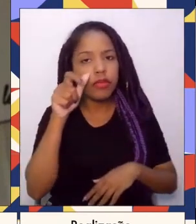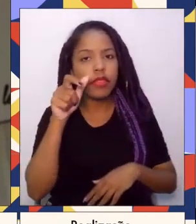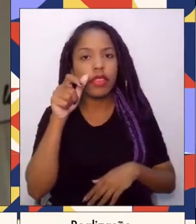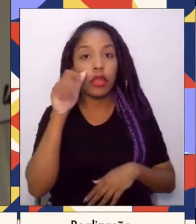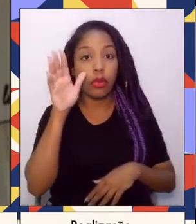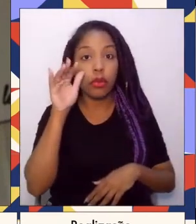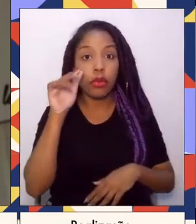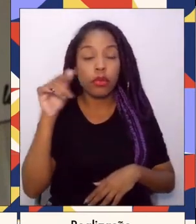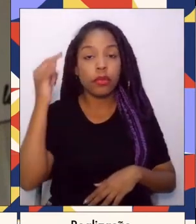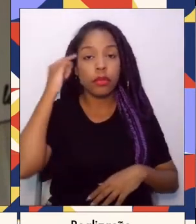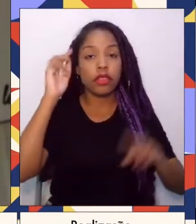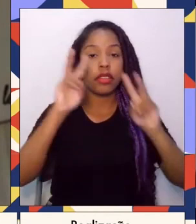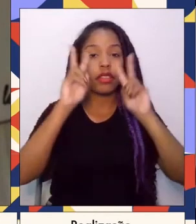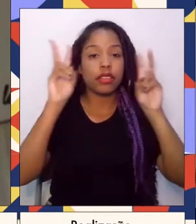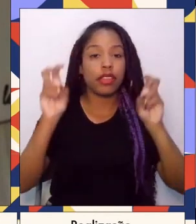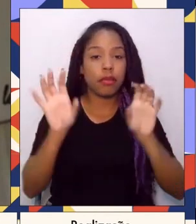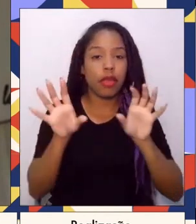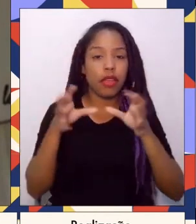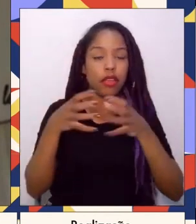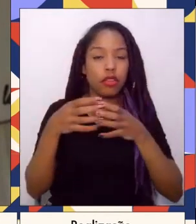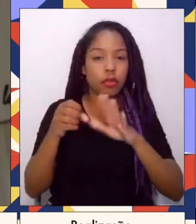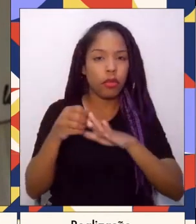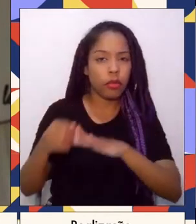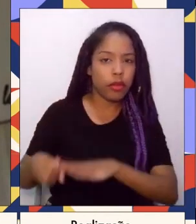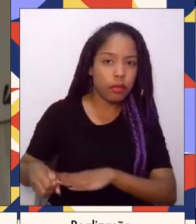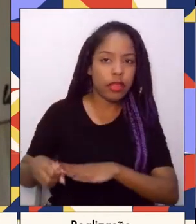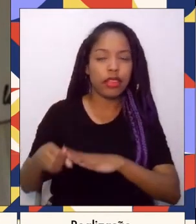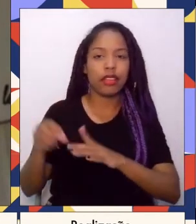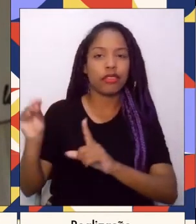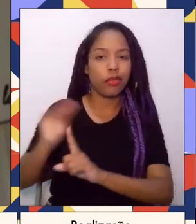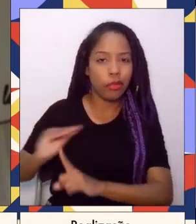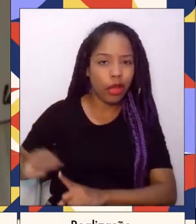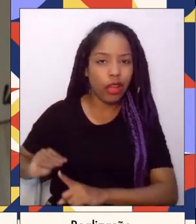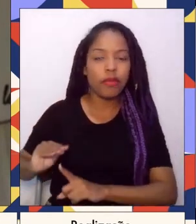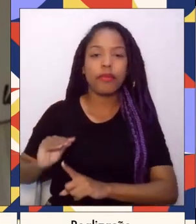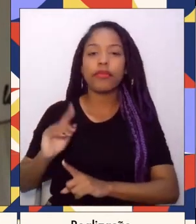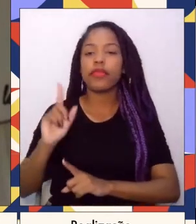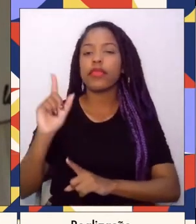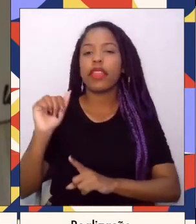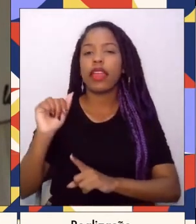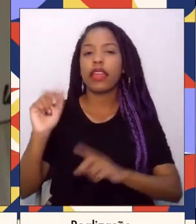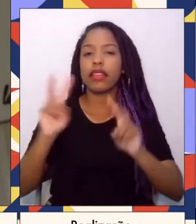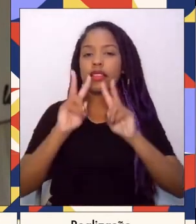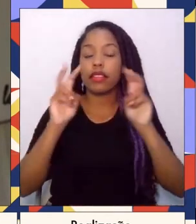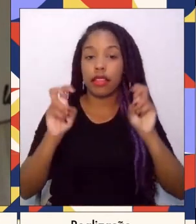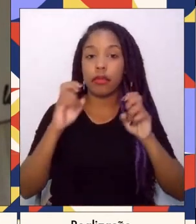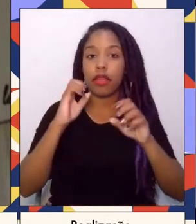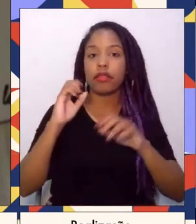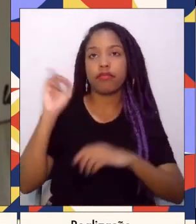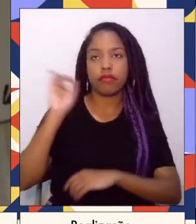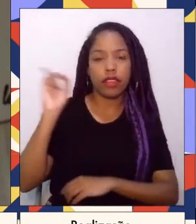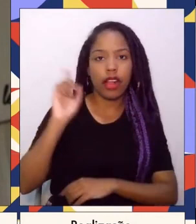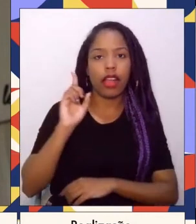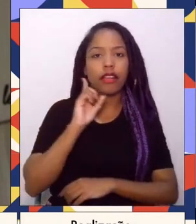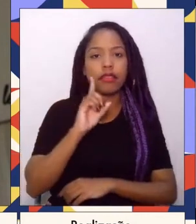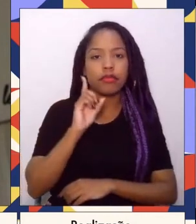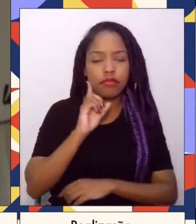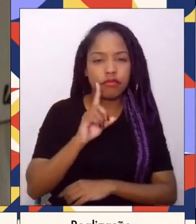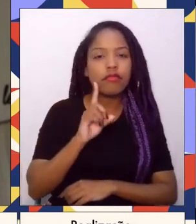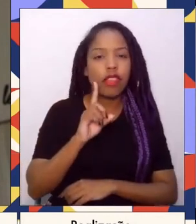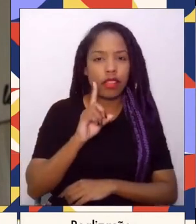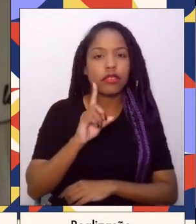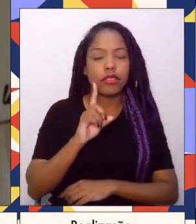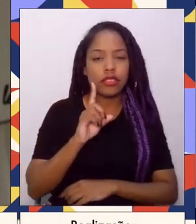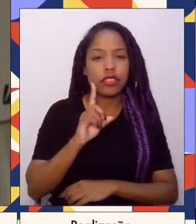minorizados ou minoritários disse que é um termo que vem dos Estados Unidos onde a população negra não